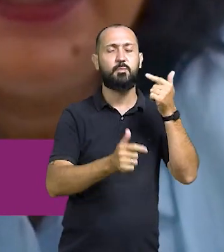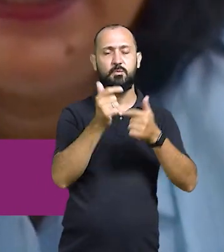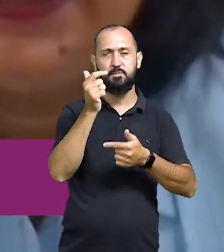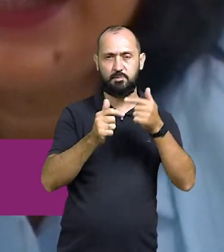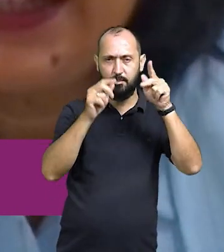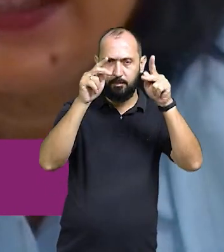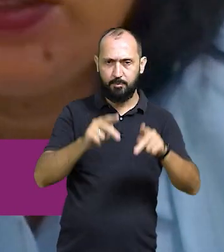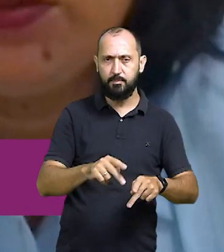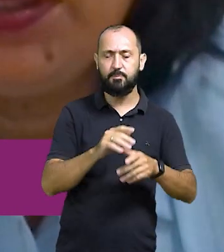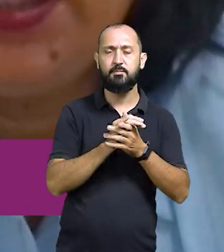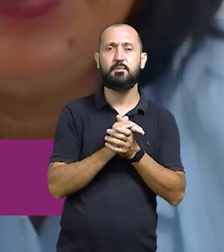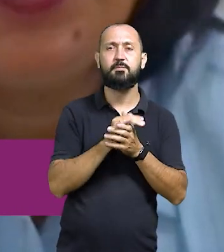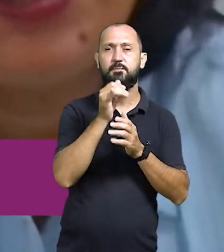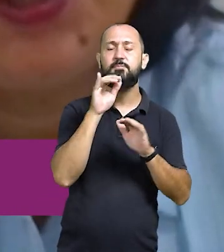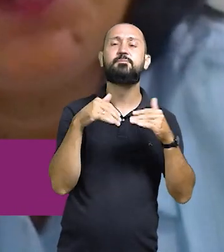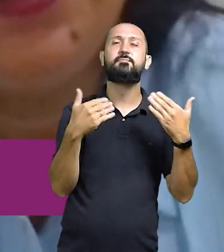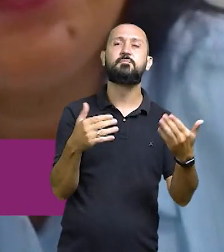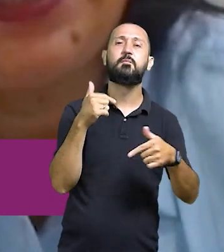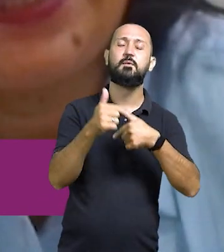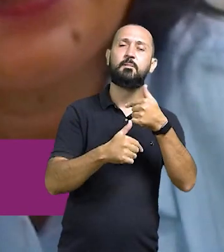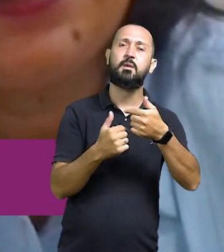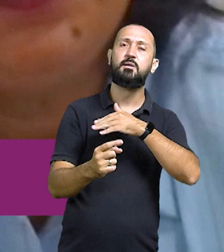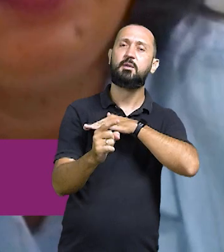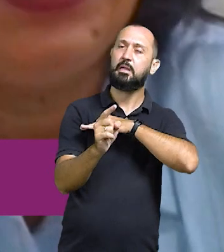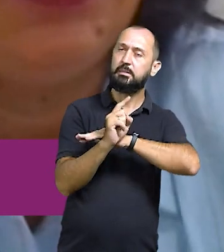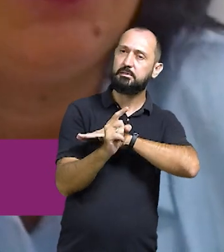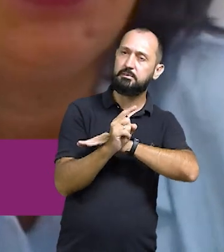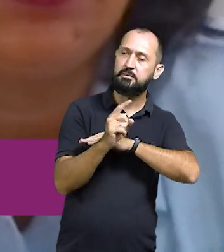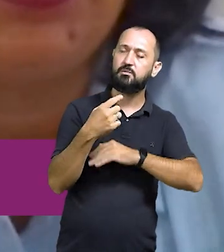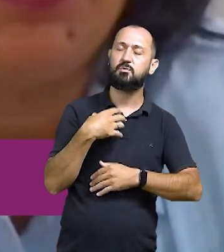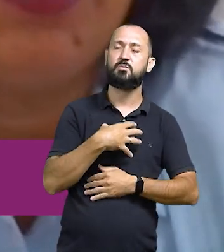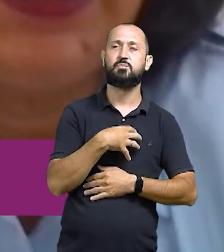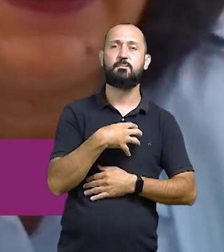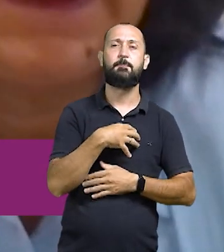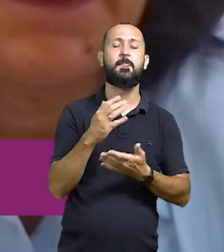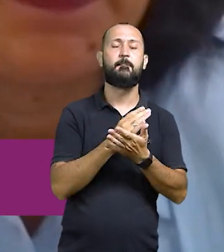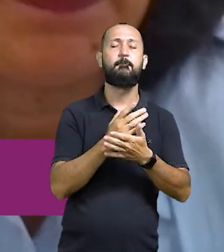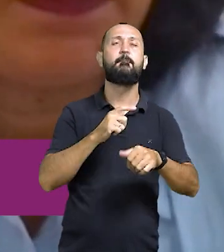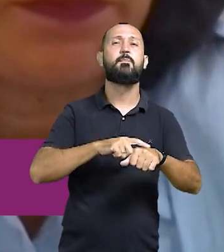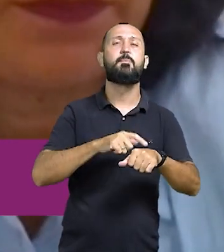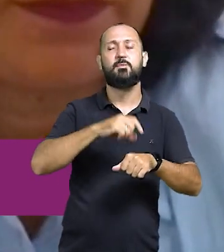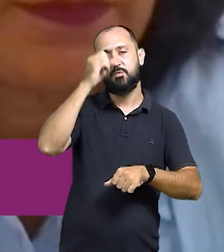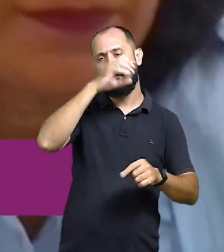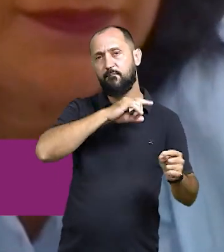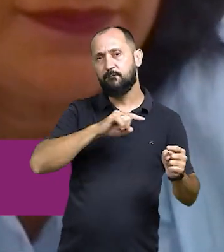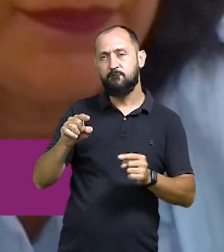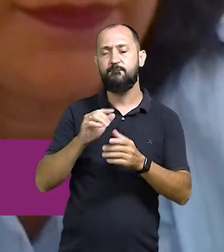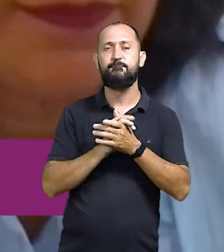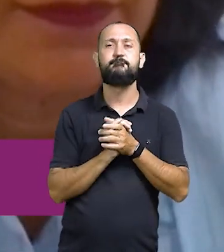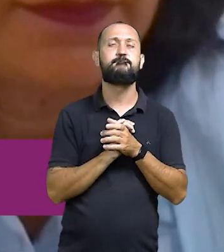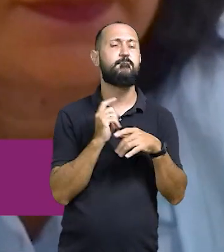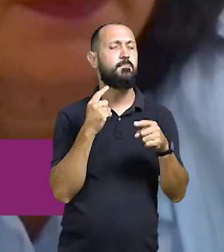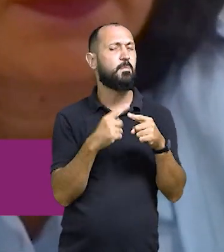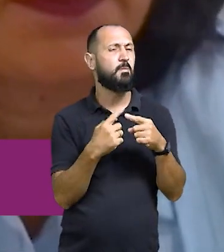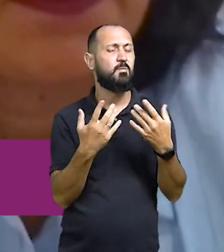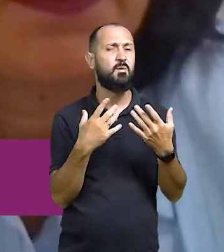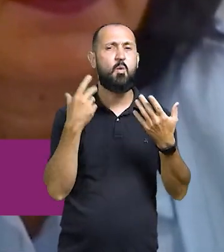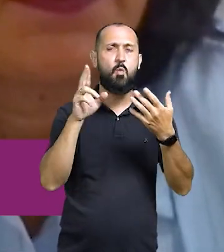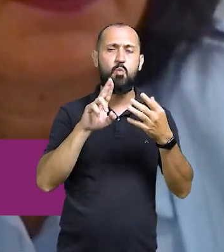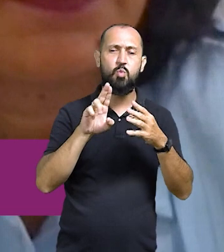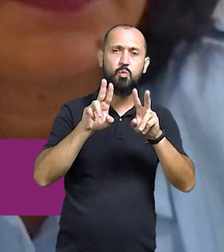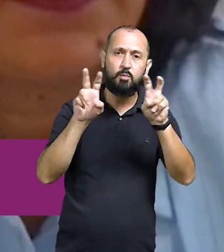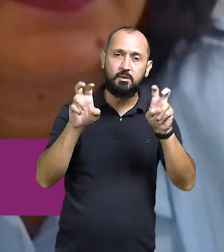QR Code e ela é levada a uma página que coloca todos os números de telefone da rede